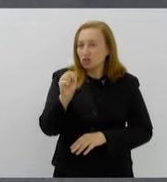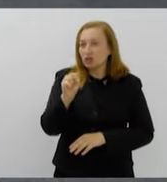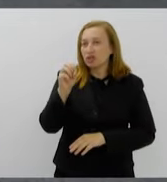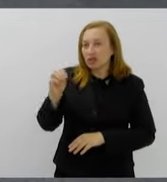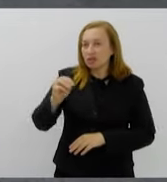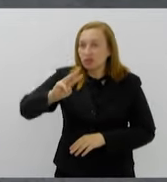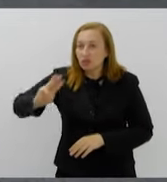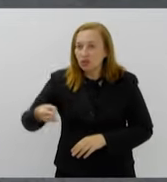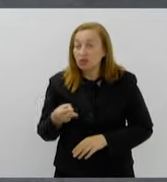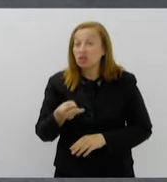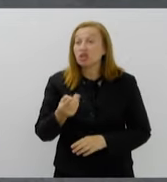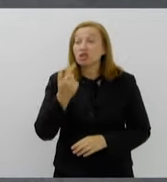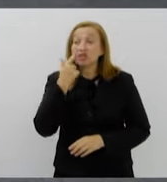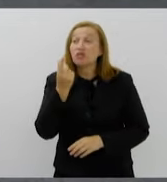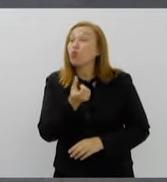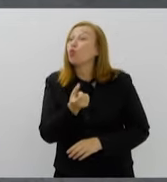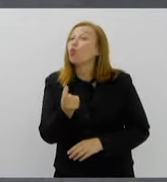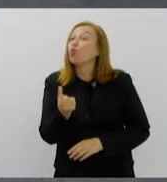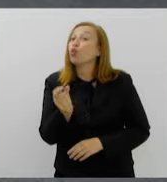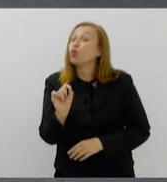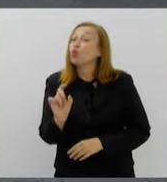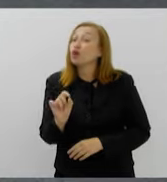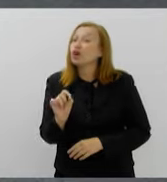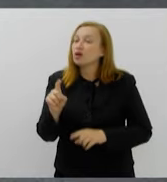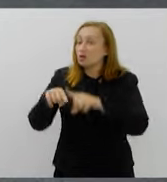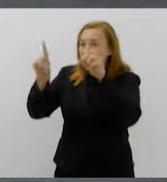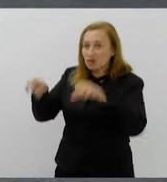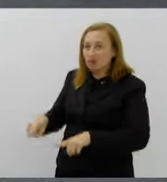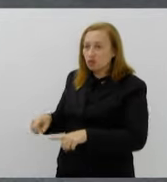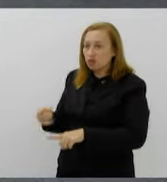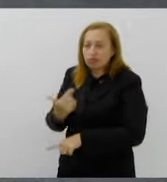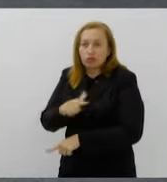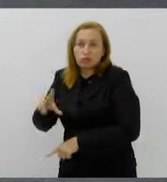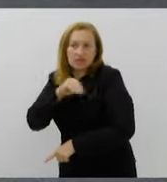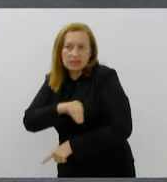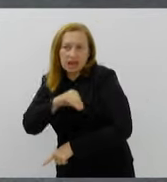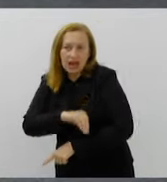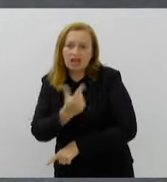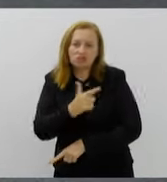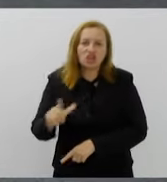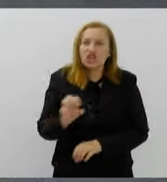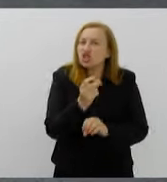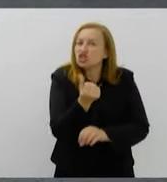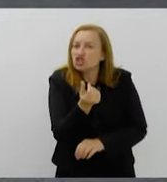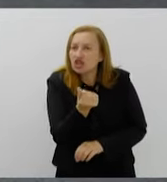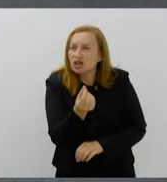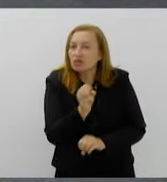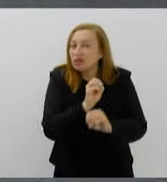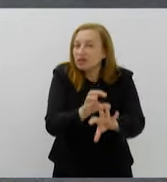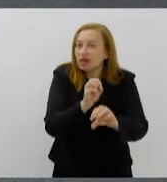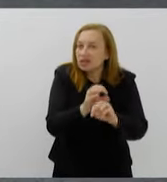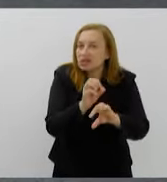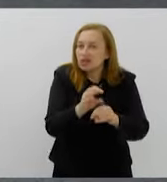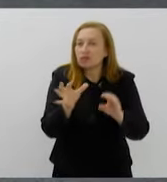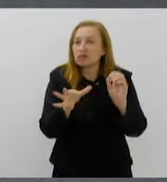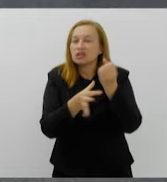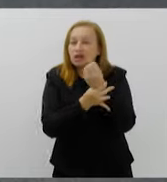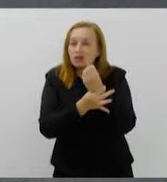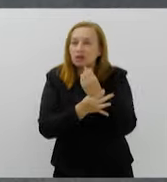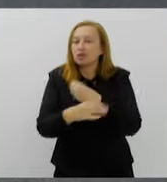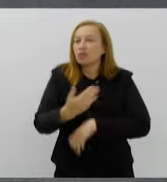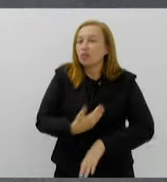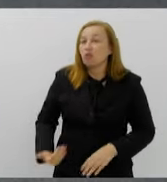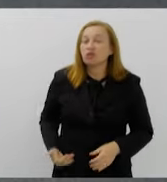enquanto isso os servidores não tiveram recomposição não tem dinheiro pra educação não tem dinheiro pra segurança pública e o estado do Rio de